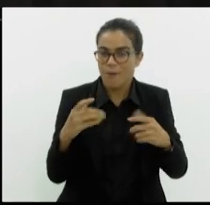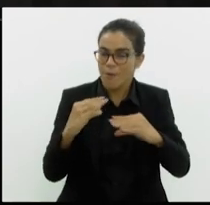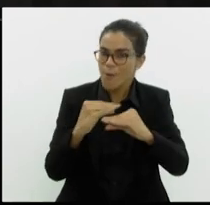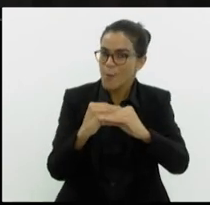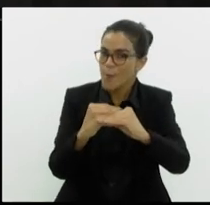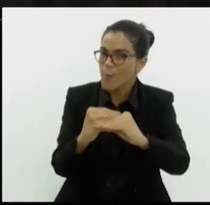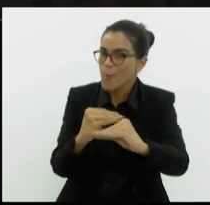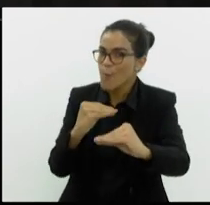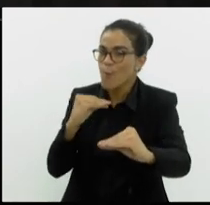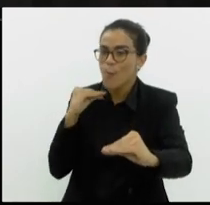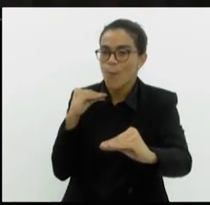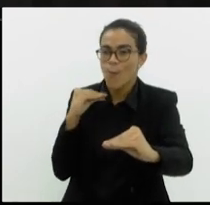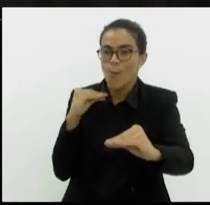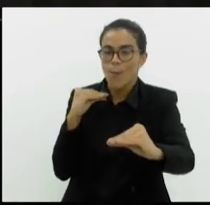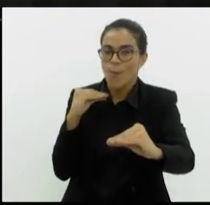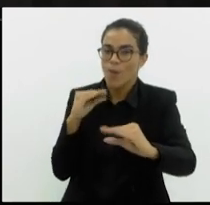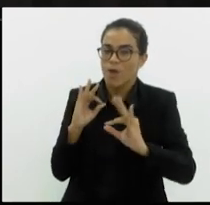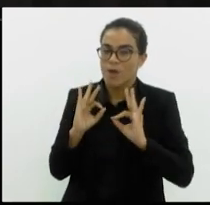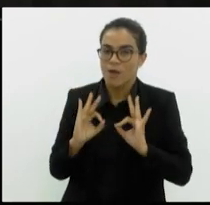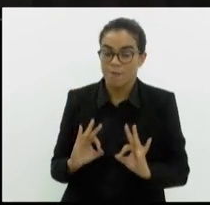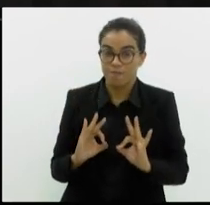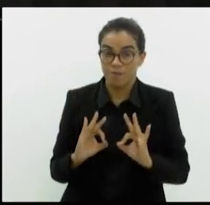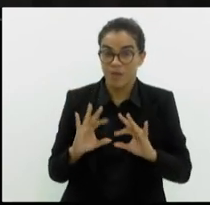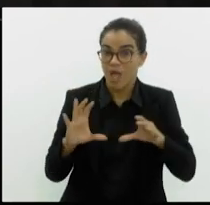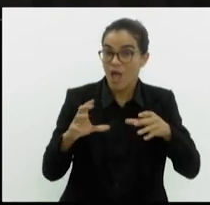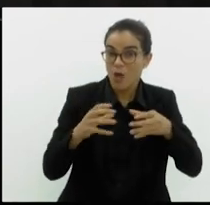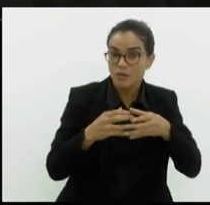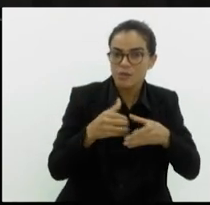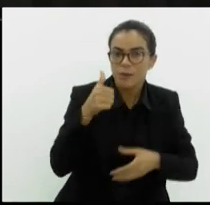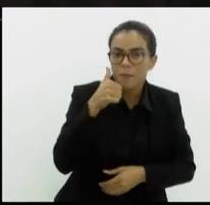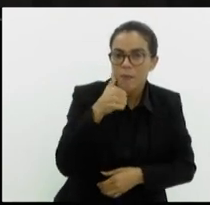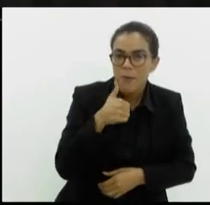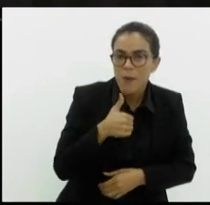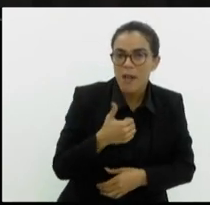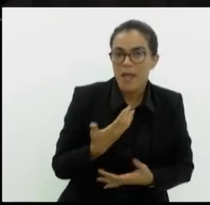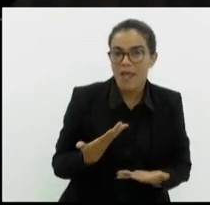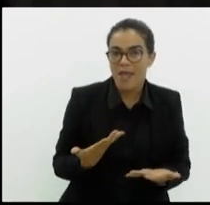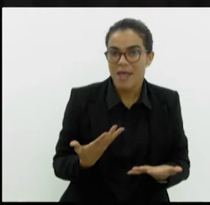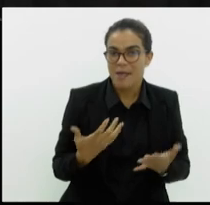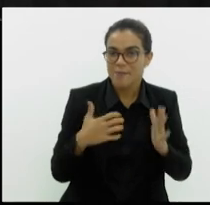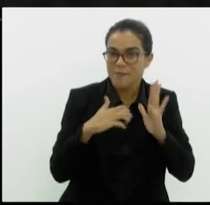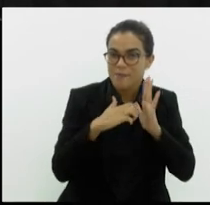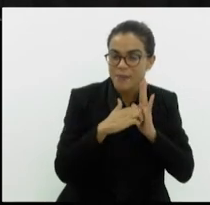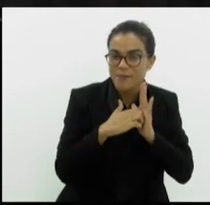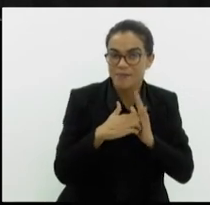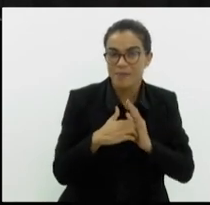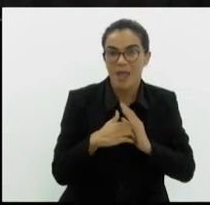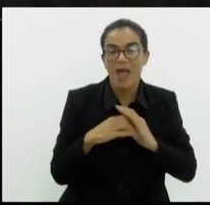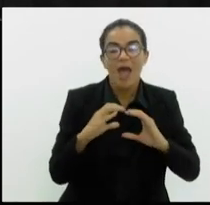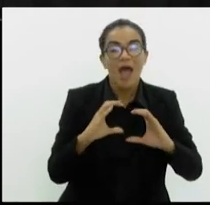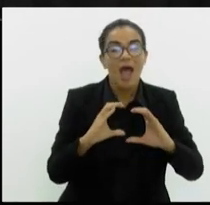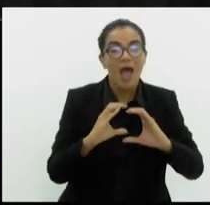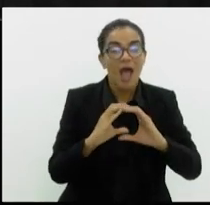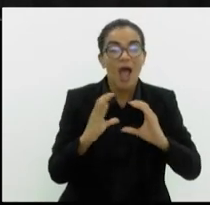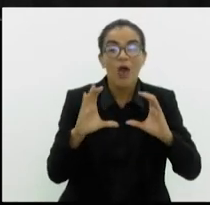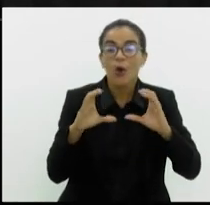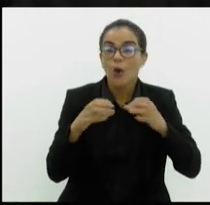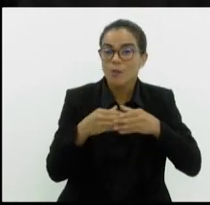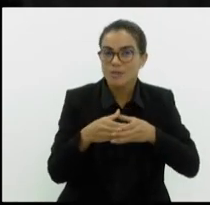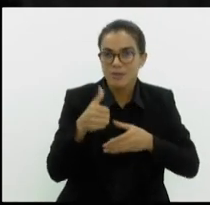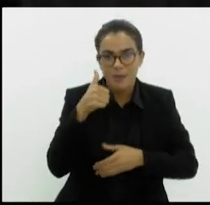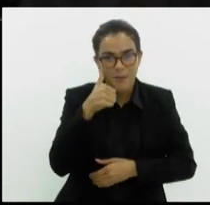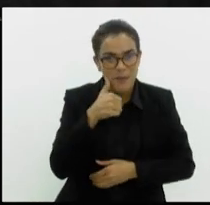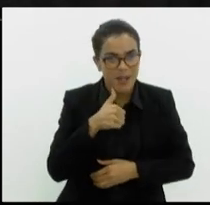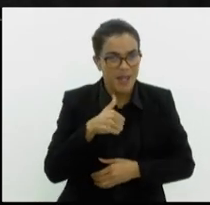Ninguém fala. A Comissão da Mulher do Senado, um silêncio. A Comissão da Mulher na Câmara Federal, um